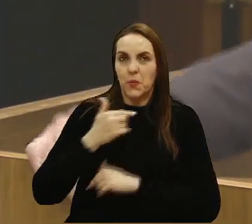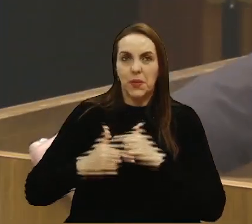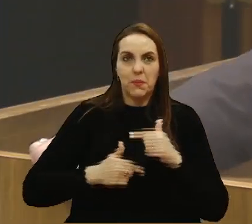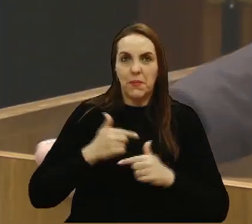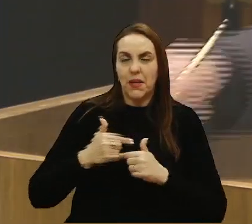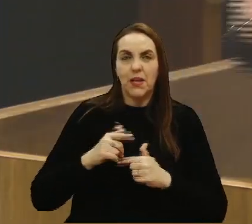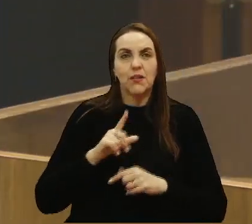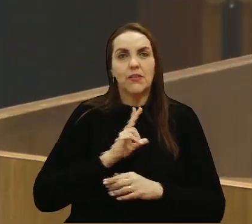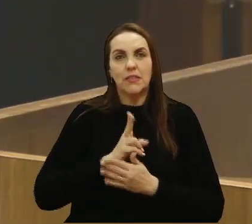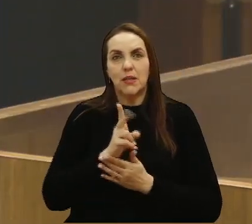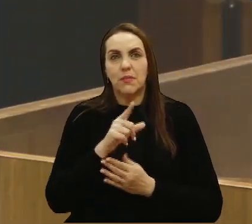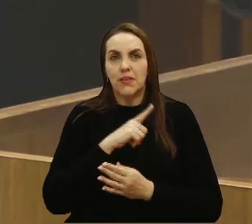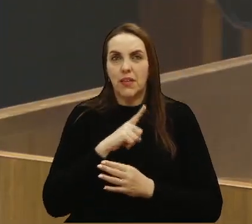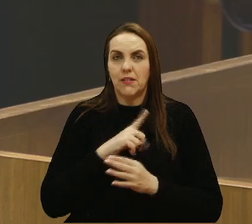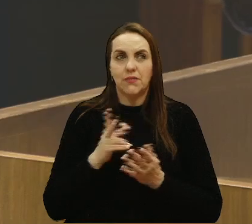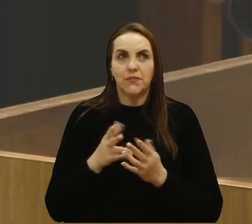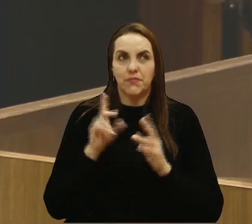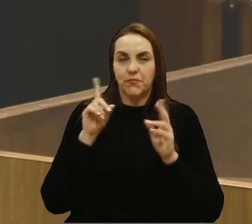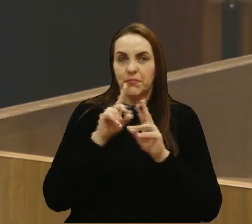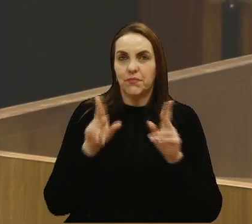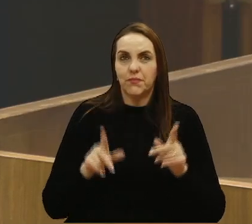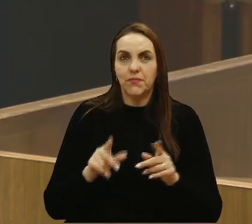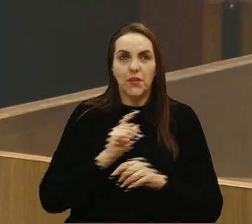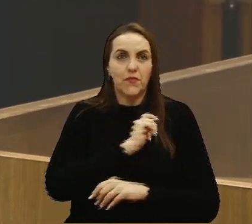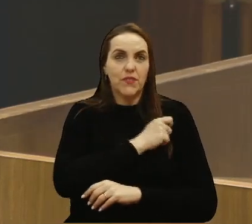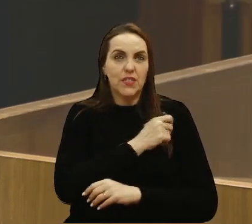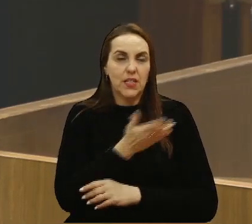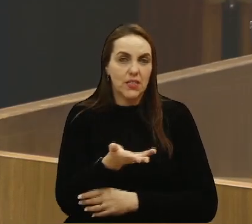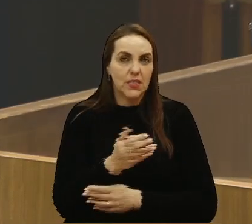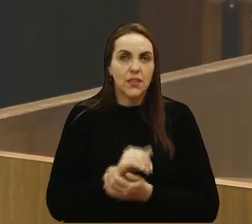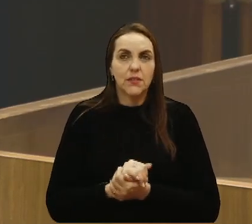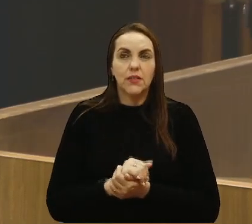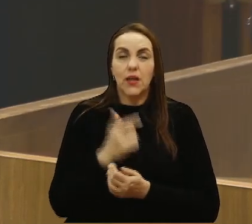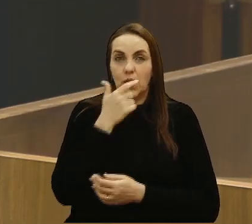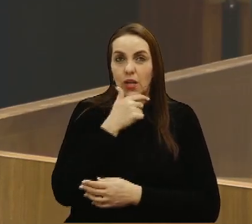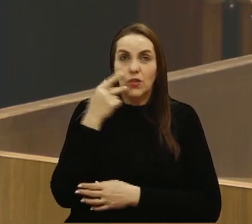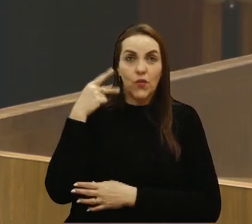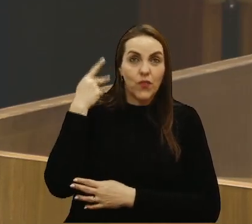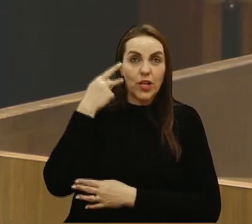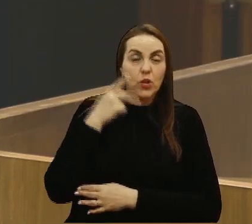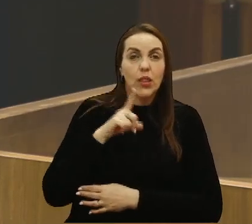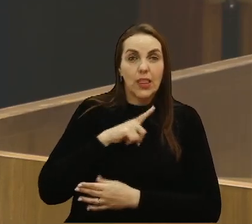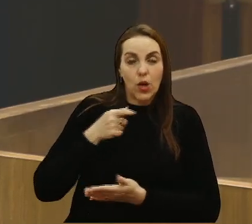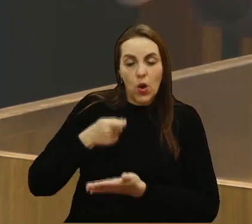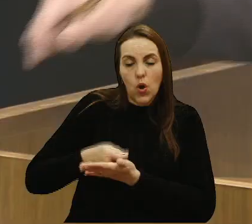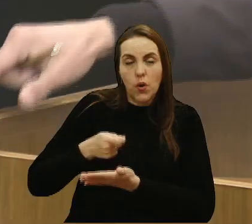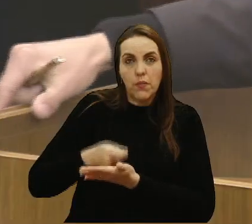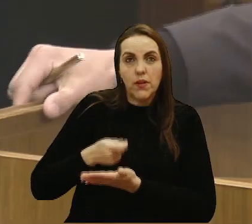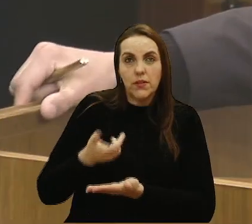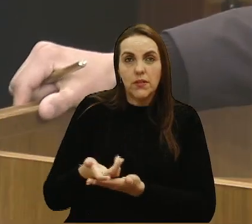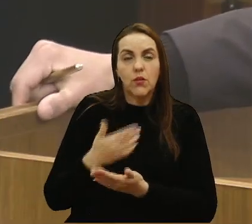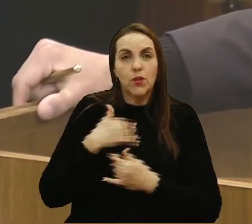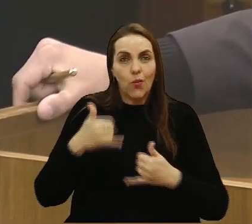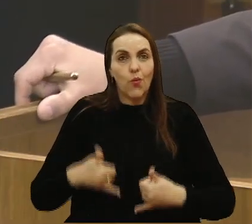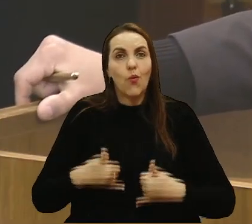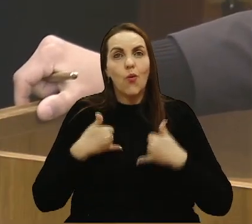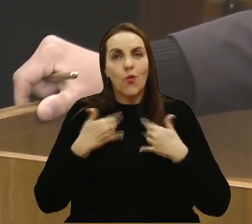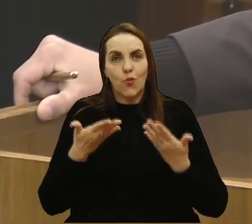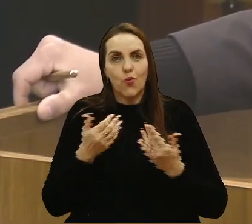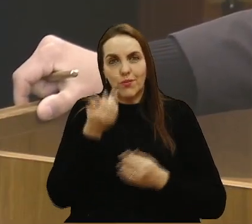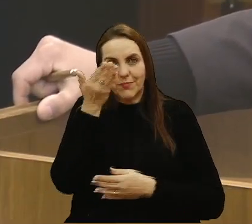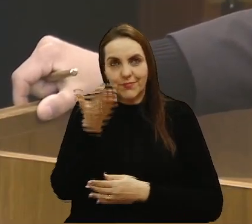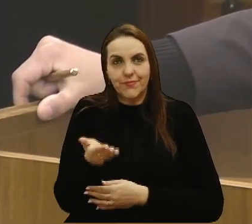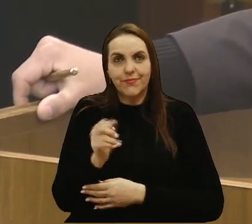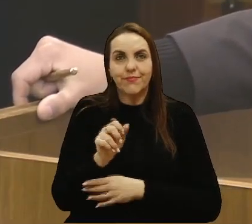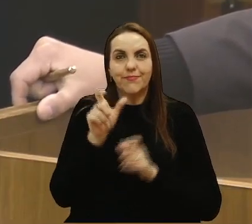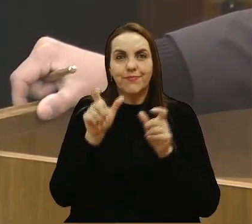nossas diferenças, pelo trabalho de fiscalizador. Eu acho que o vereador tem esse dever, essa obrigação, e eu tenho orgulho de ter a vossa pessoa